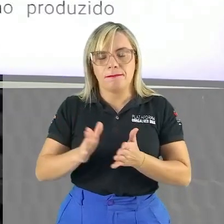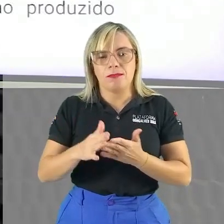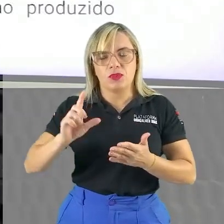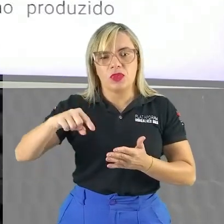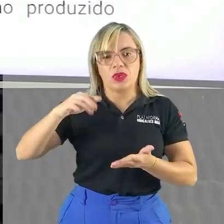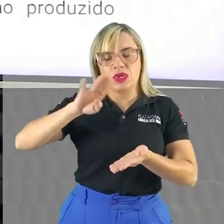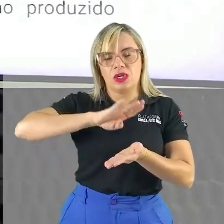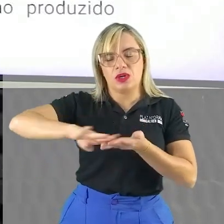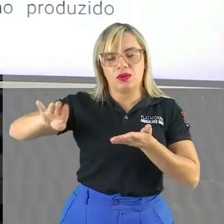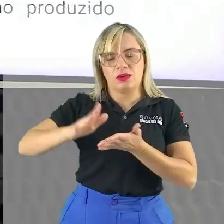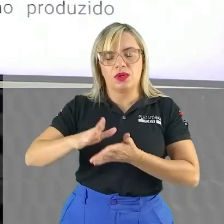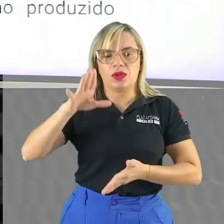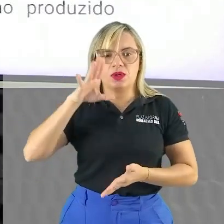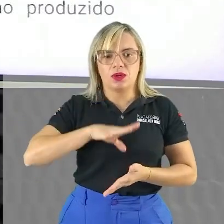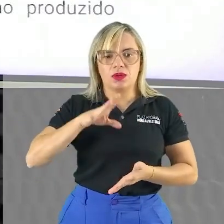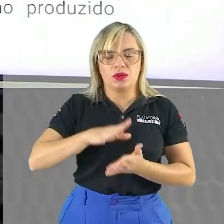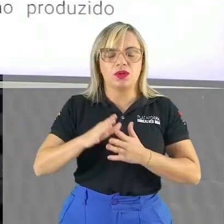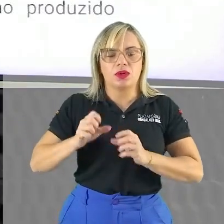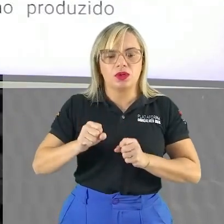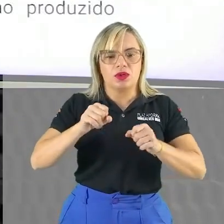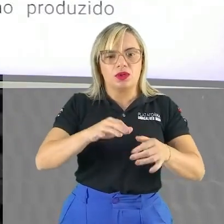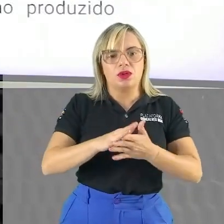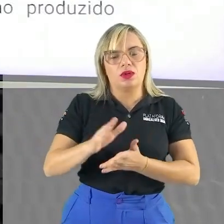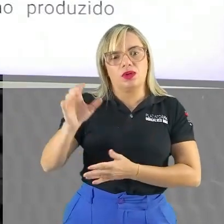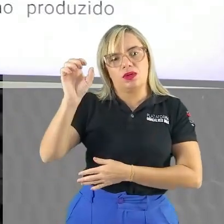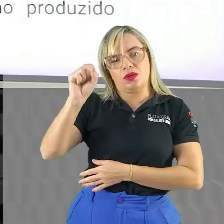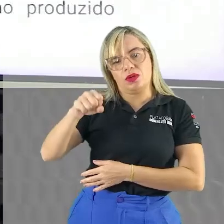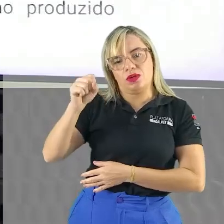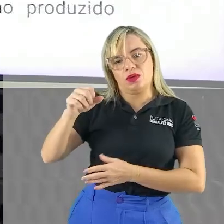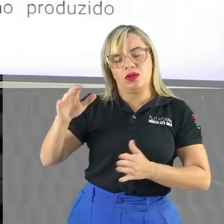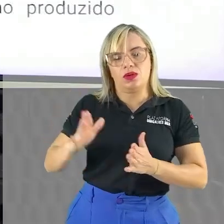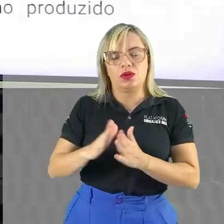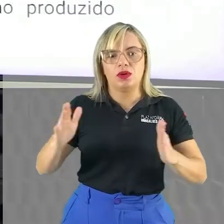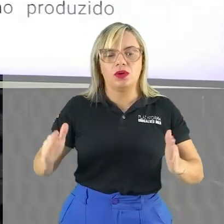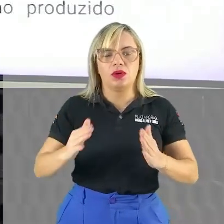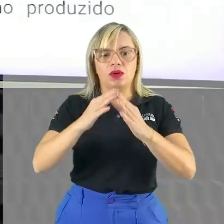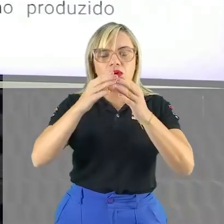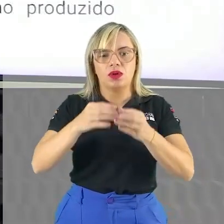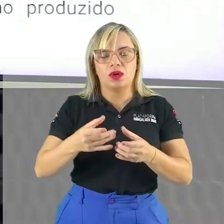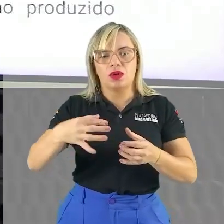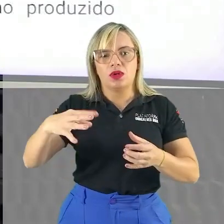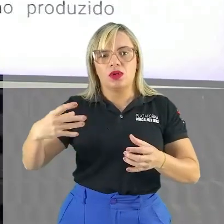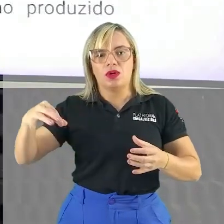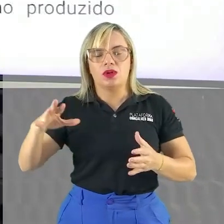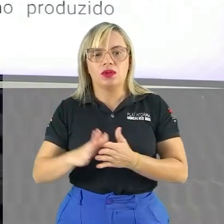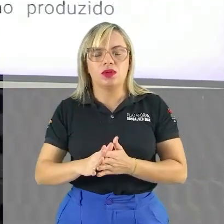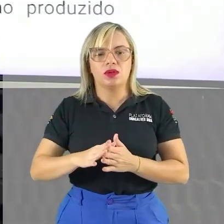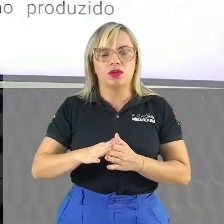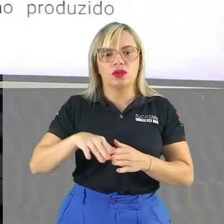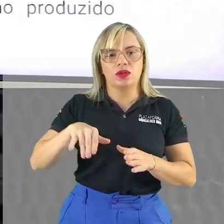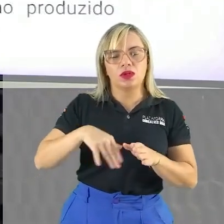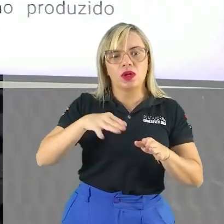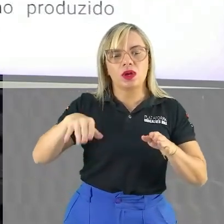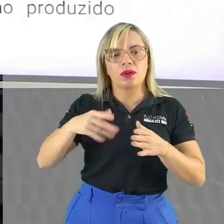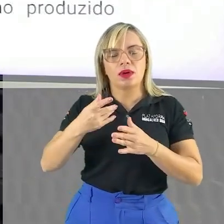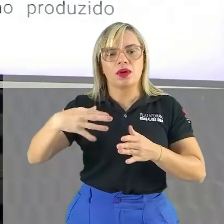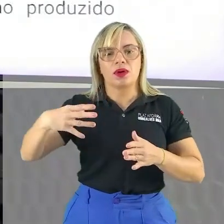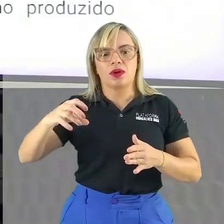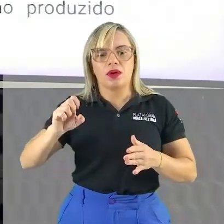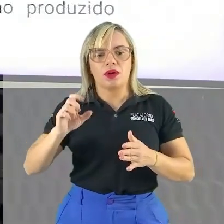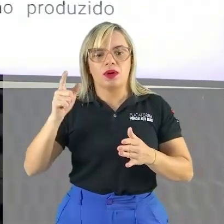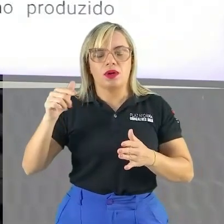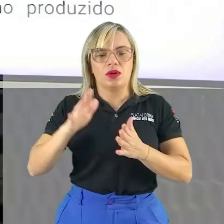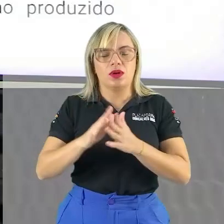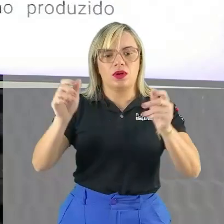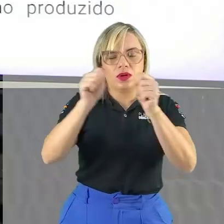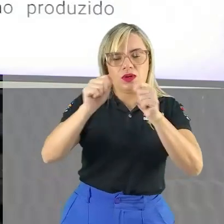e os portugueses de fato que colonizaram, aí você observa pelo casario ali na Praia Grande, que demonstra, né, uma arquitetura e